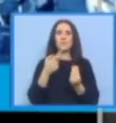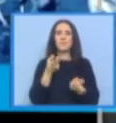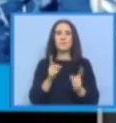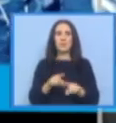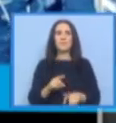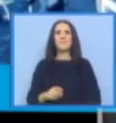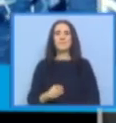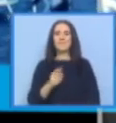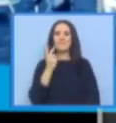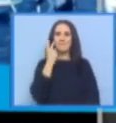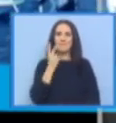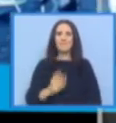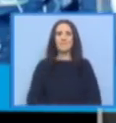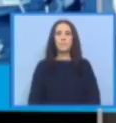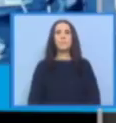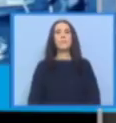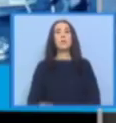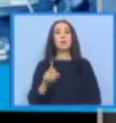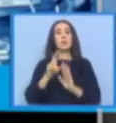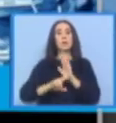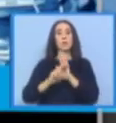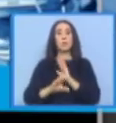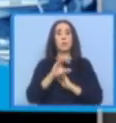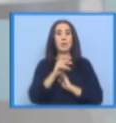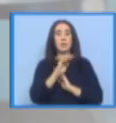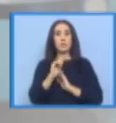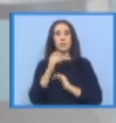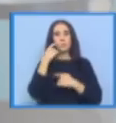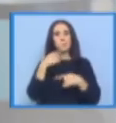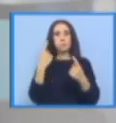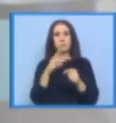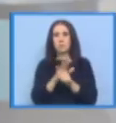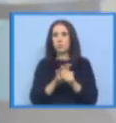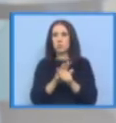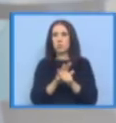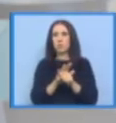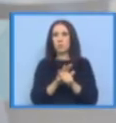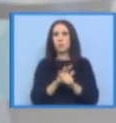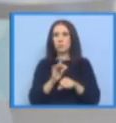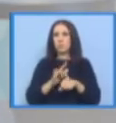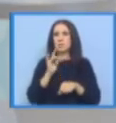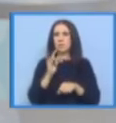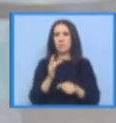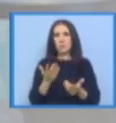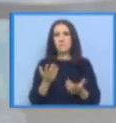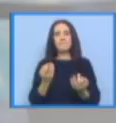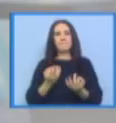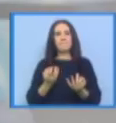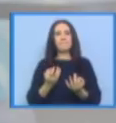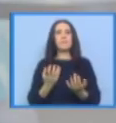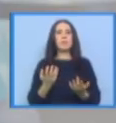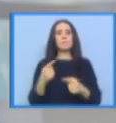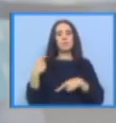mais. É um relatório da Cáritas que aponta o dedo a uma situação muito sensível, não é? Realmente é